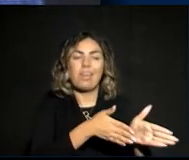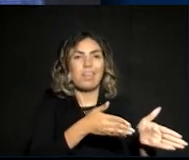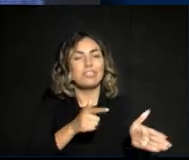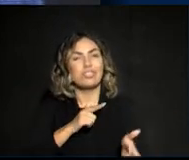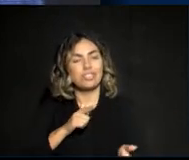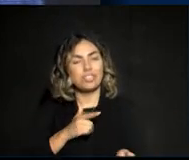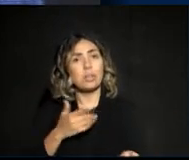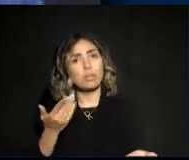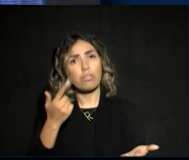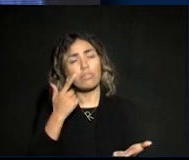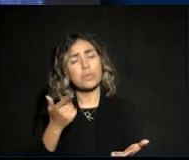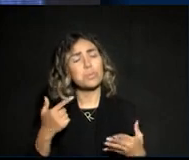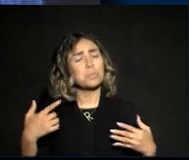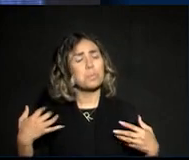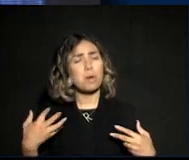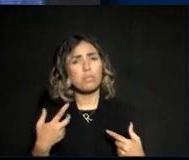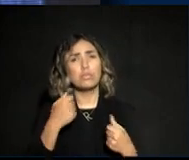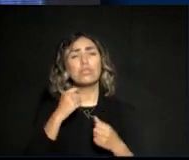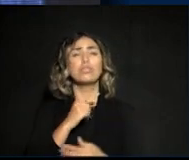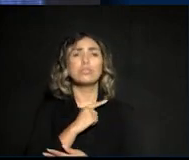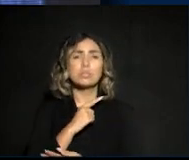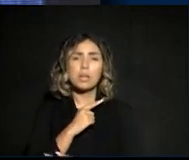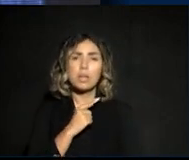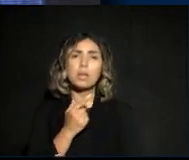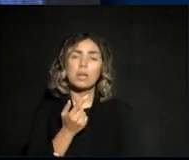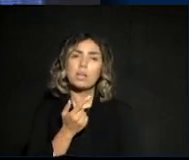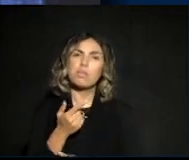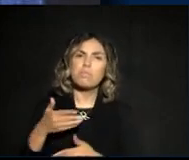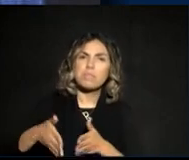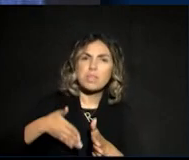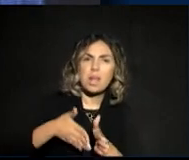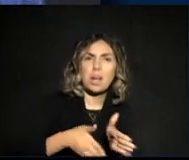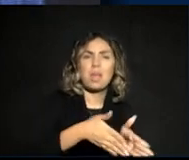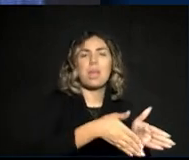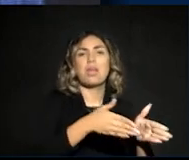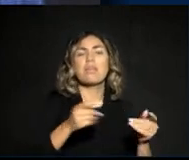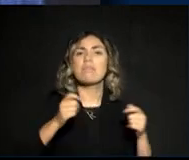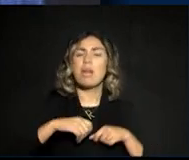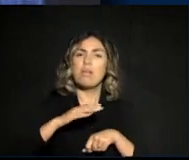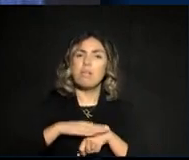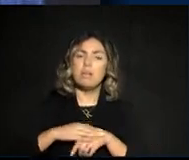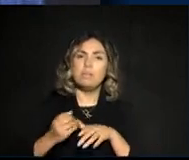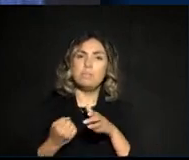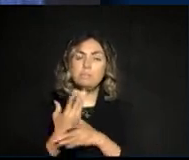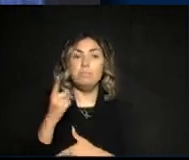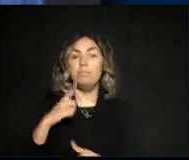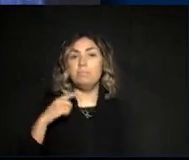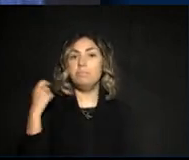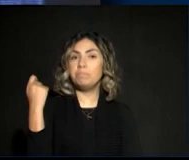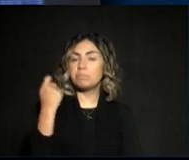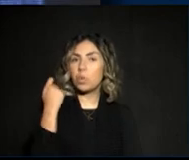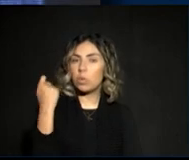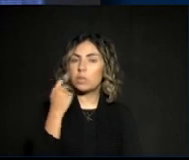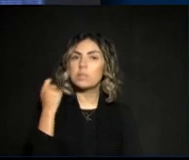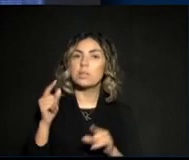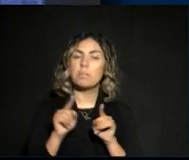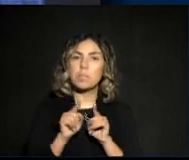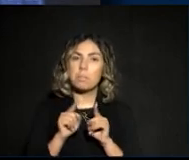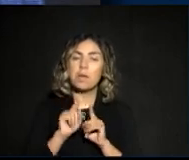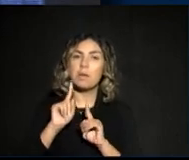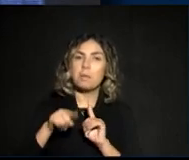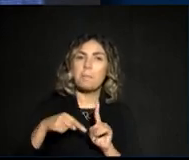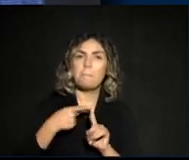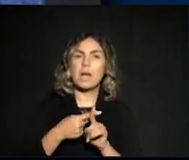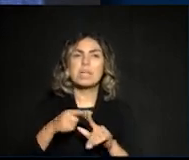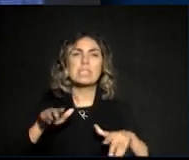quanto potencial a gente tem aqui para botar ferrovia para rodar então já feio a renovação na paulista e com ela e duplicação